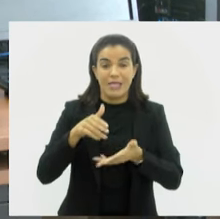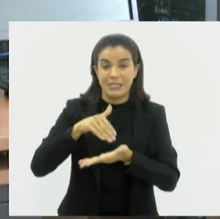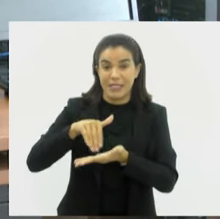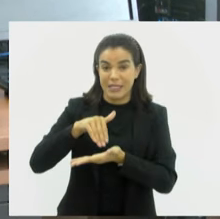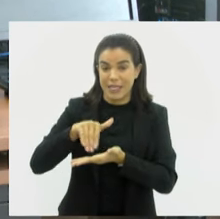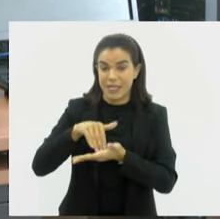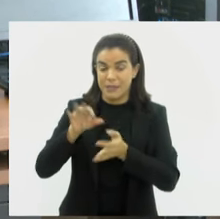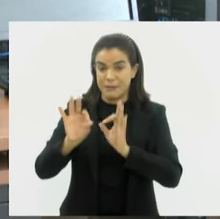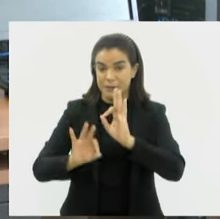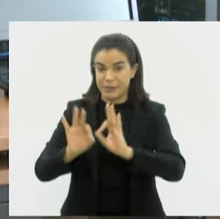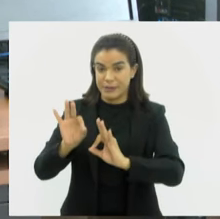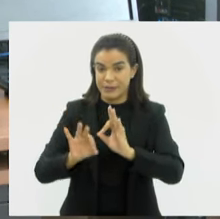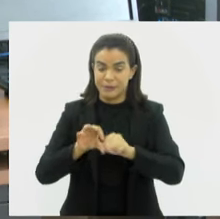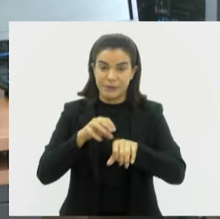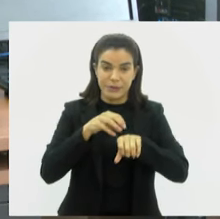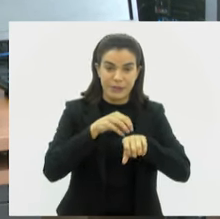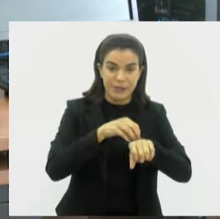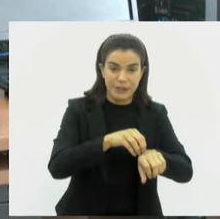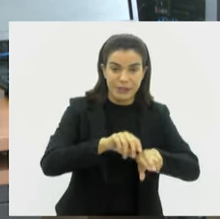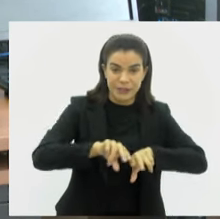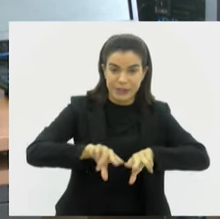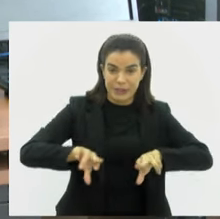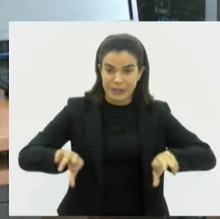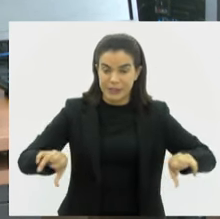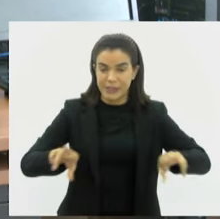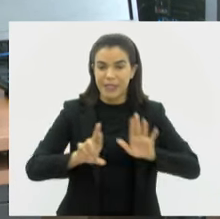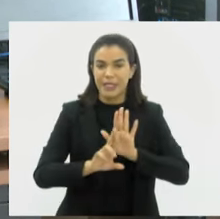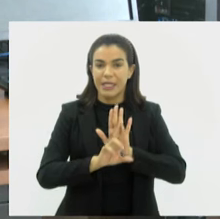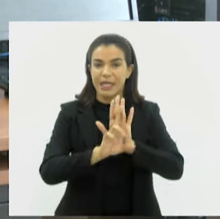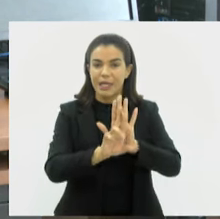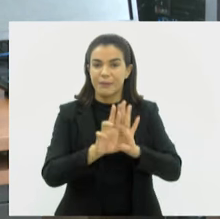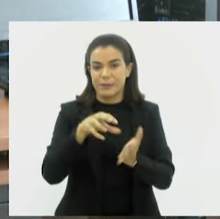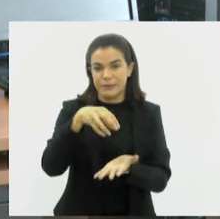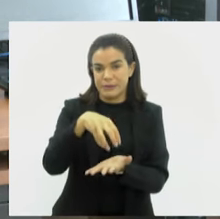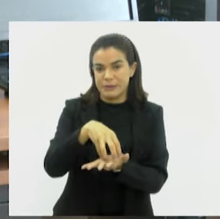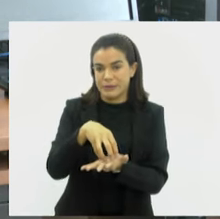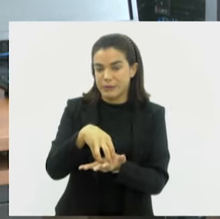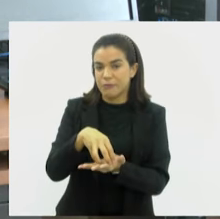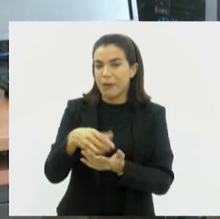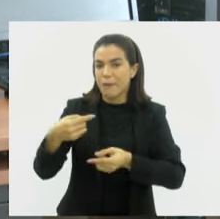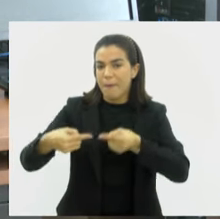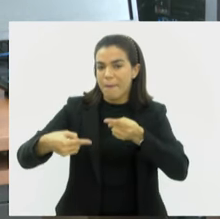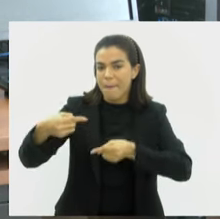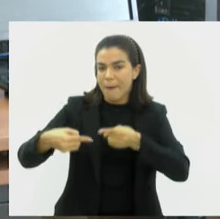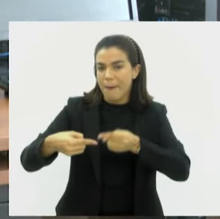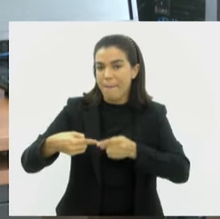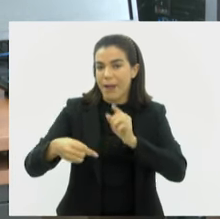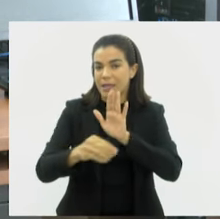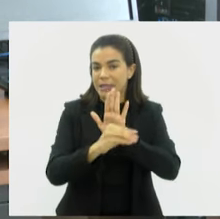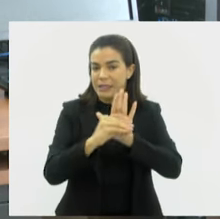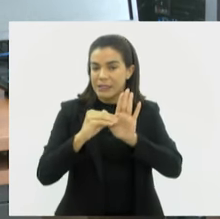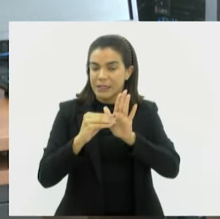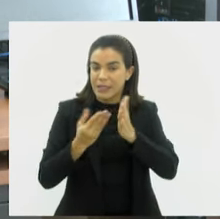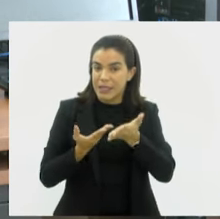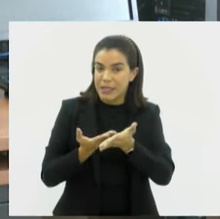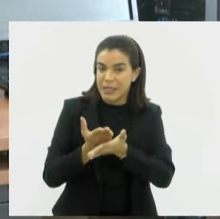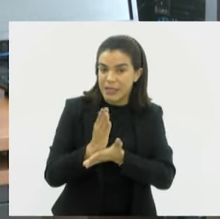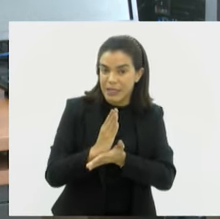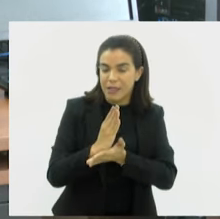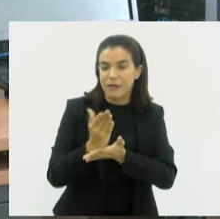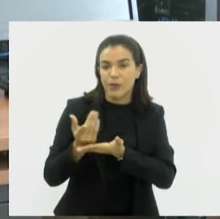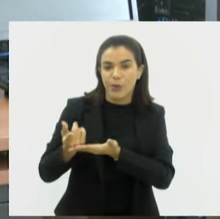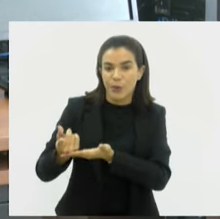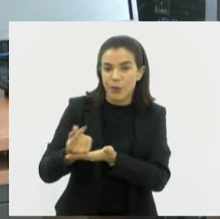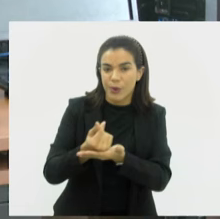de Planejamento e Transportes e além de representantes do setor também, para debater as emendas que foram aprovadas no orçamento